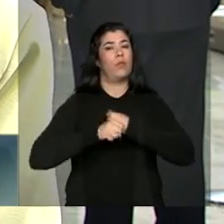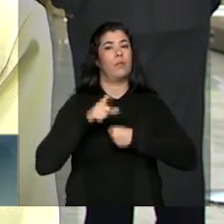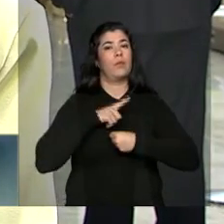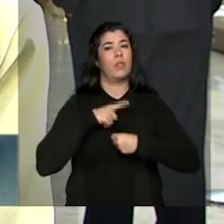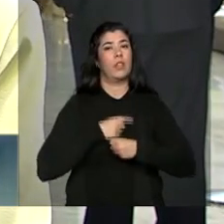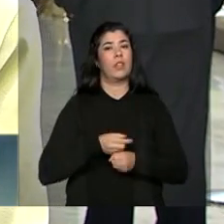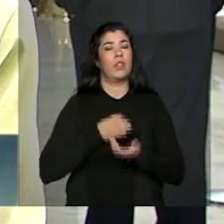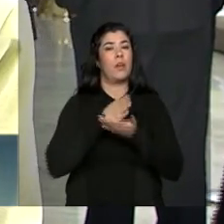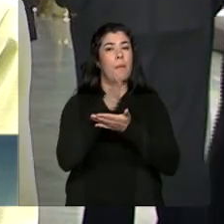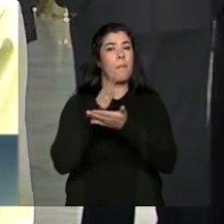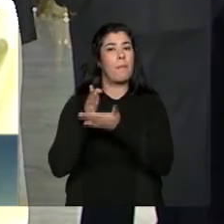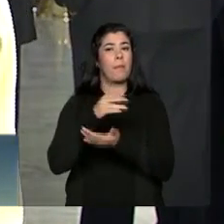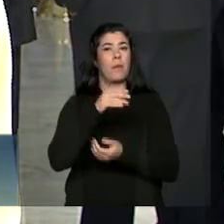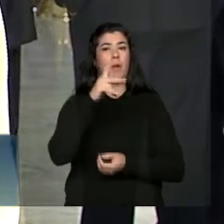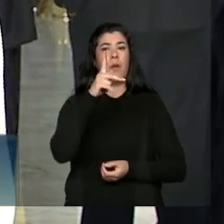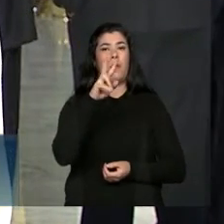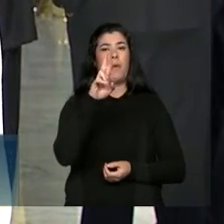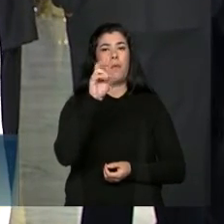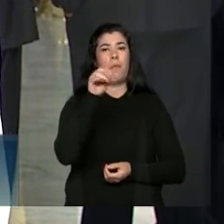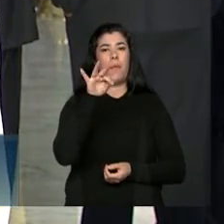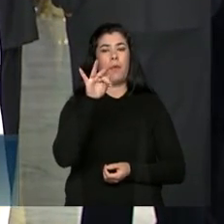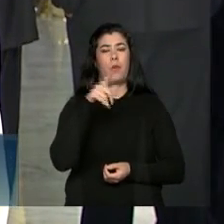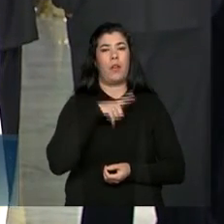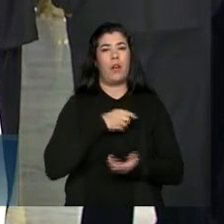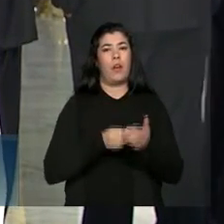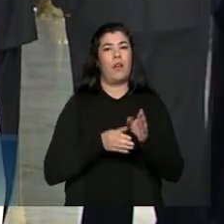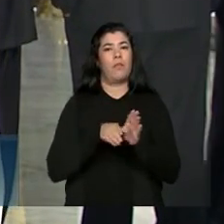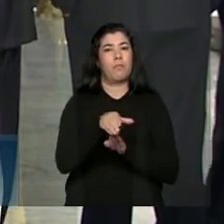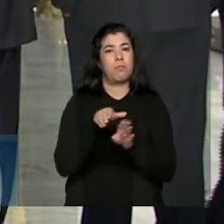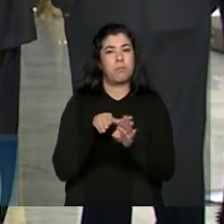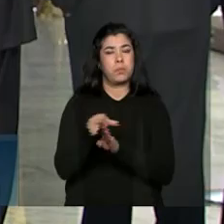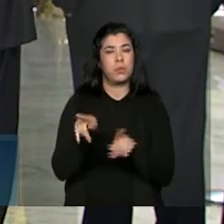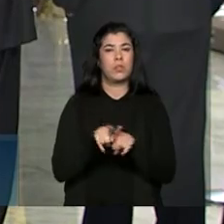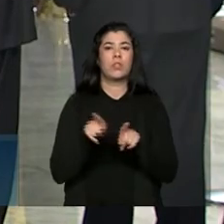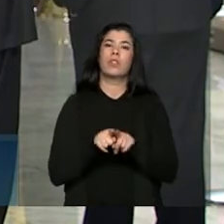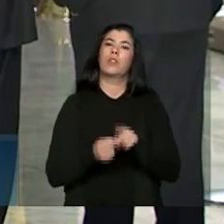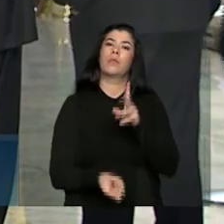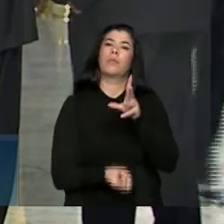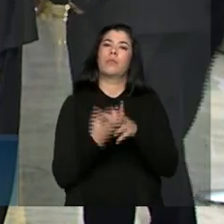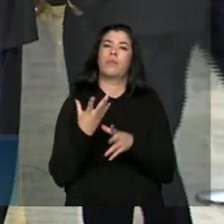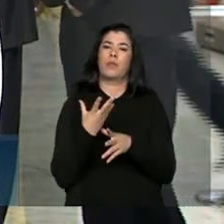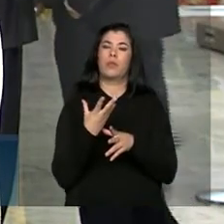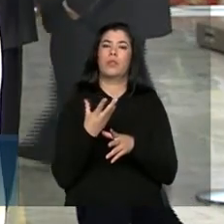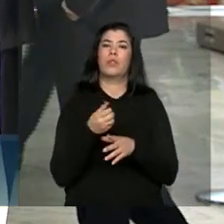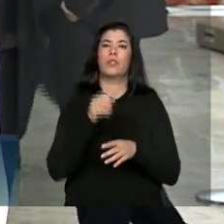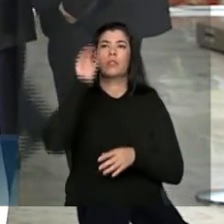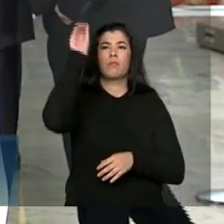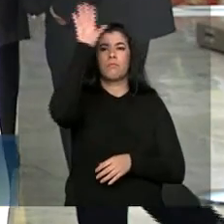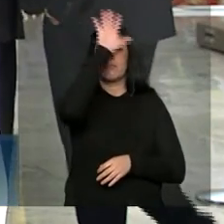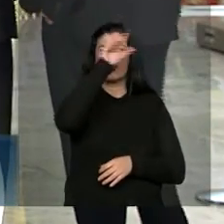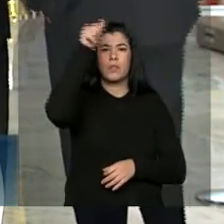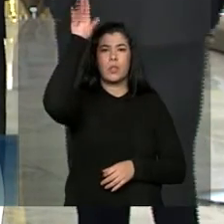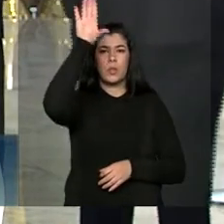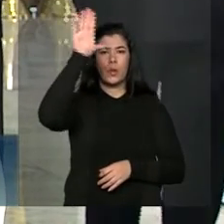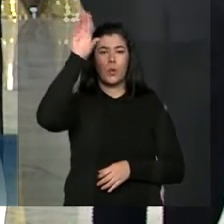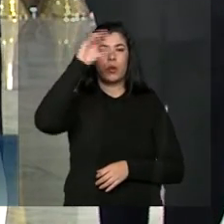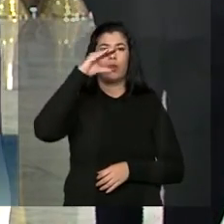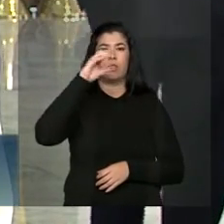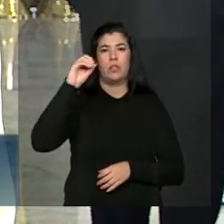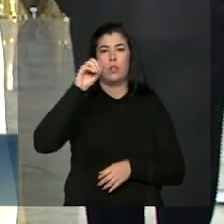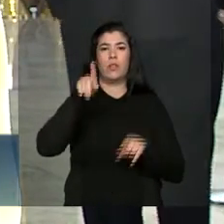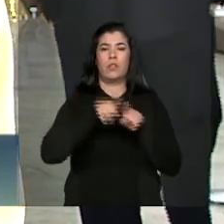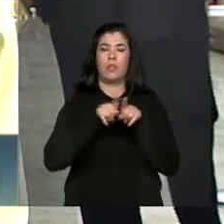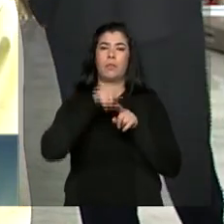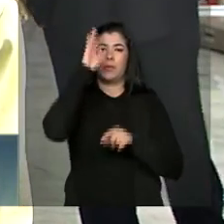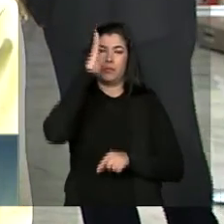do Pronaf Produção Orientada, que foi voltada para a produção sustentável de alimentos nas regiões Norte, Nordeste e Centro-Oeste